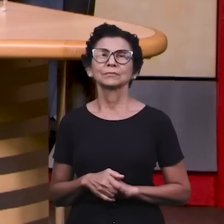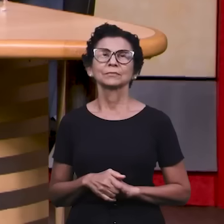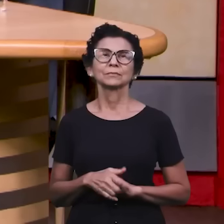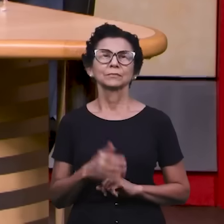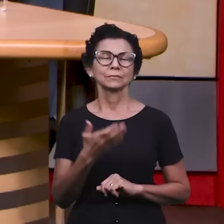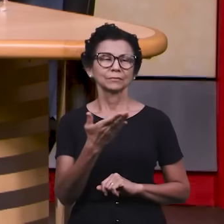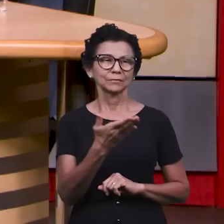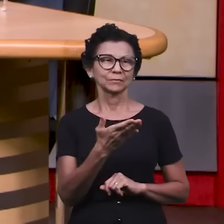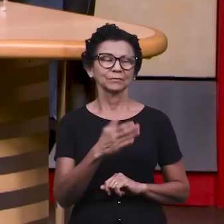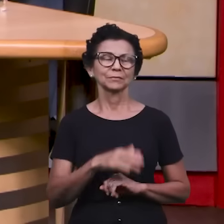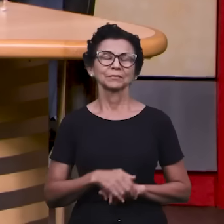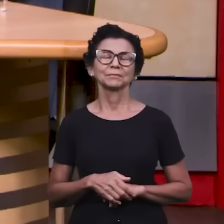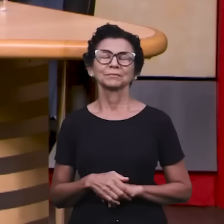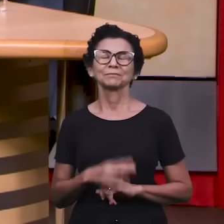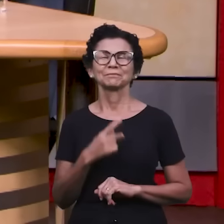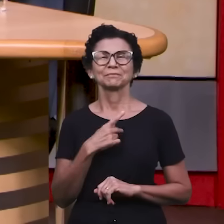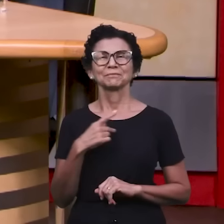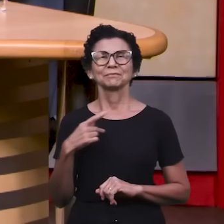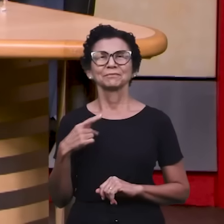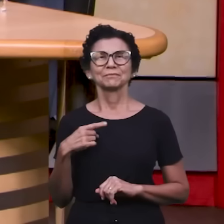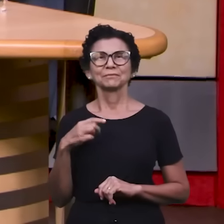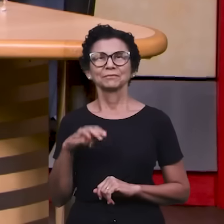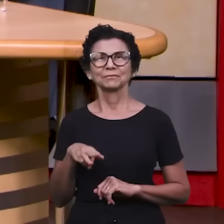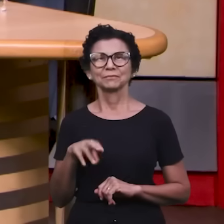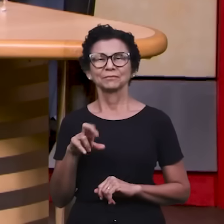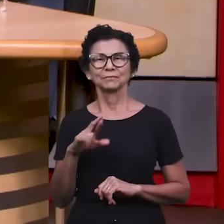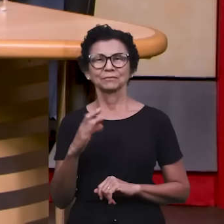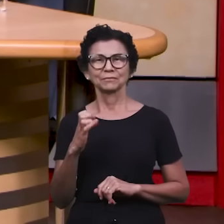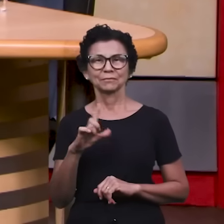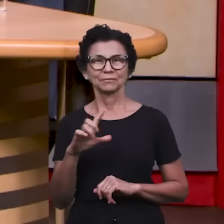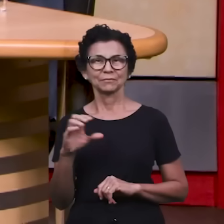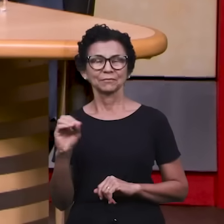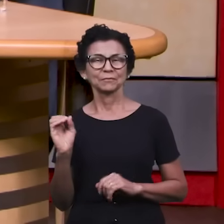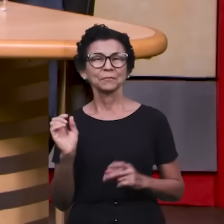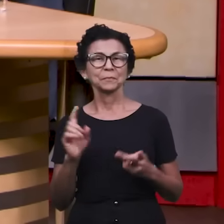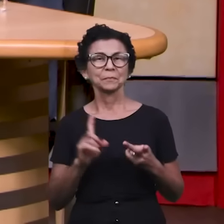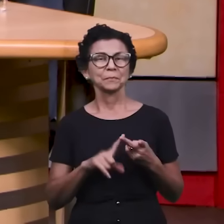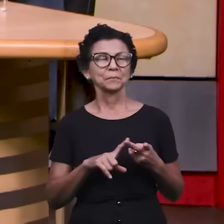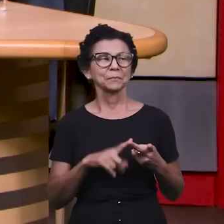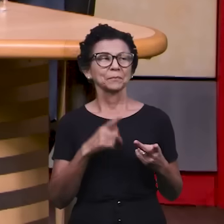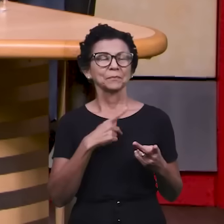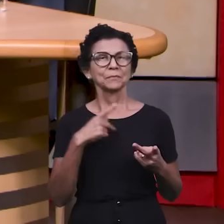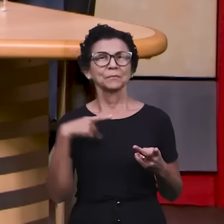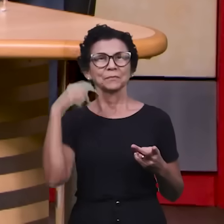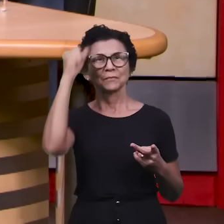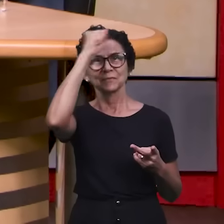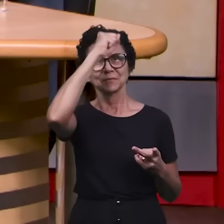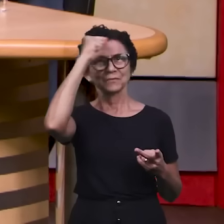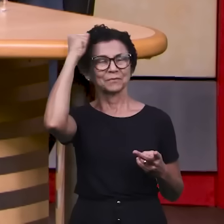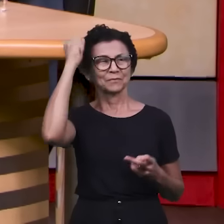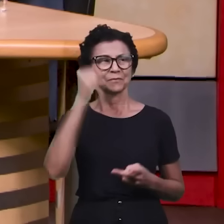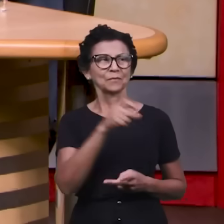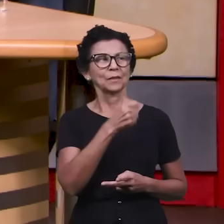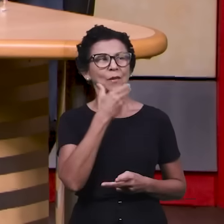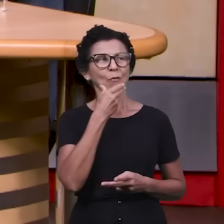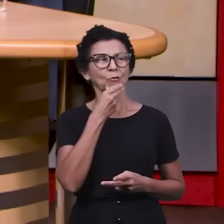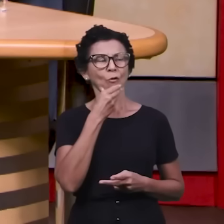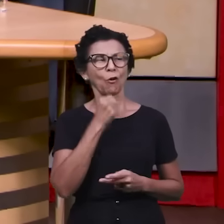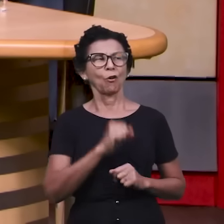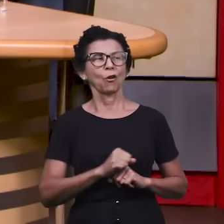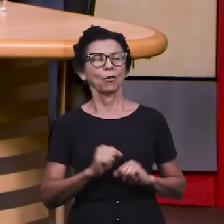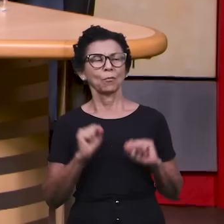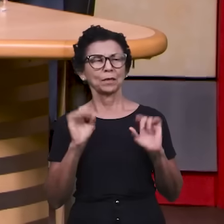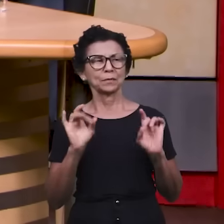Marcelo Ferreira, Paz do Senhor a Conselho todos. Presbiteral, Sérgio Souza, o homem do Evangelho Eterno. O Evangelho